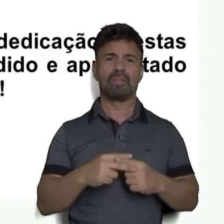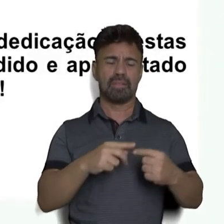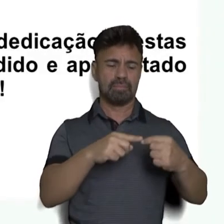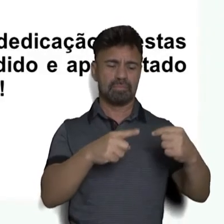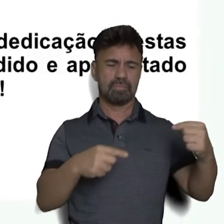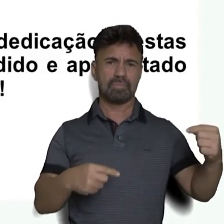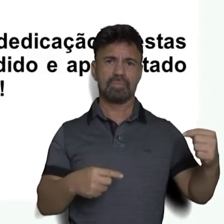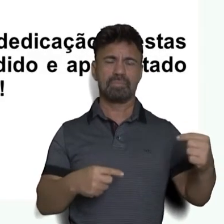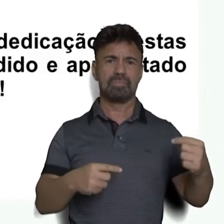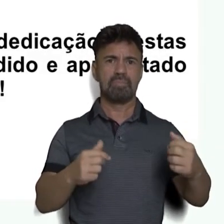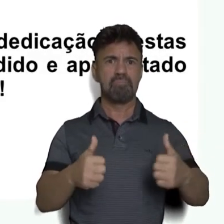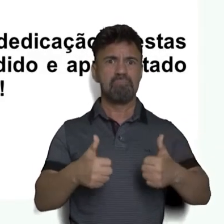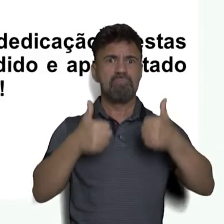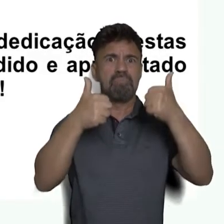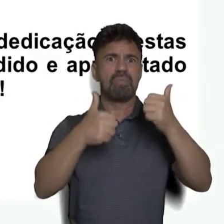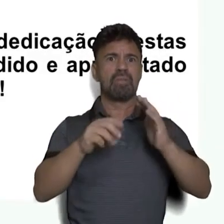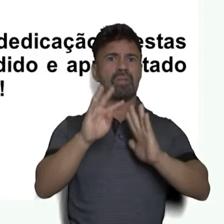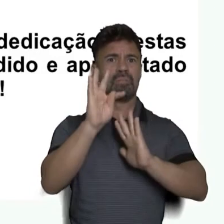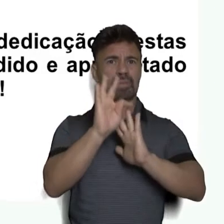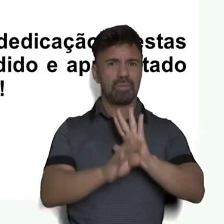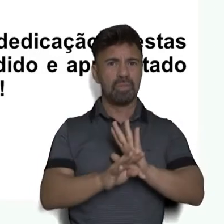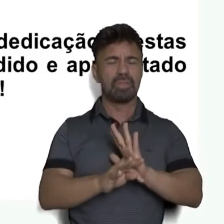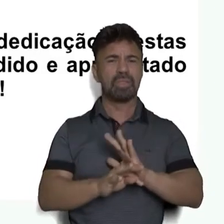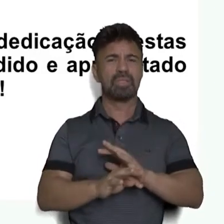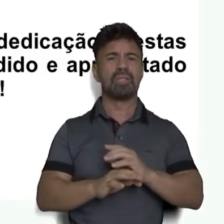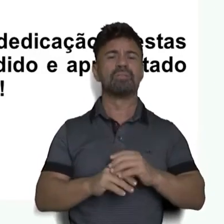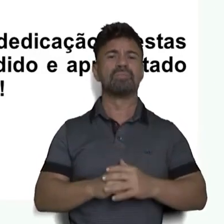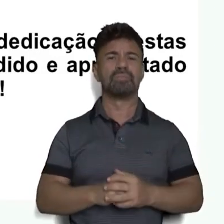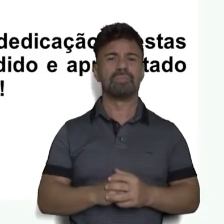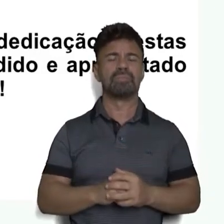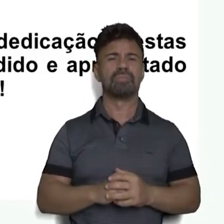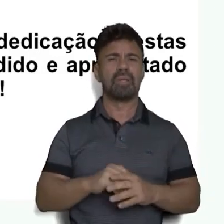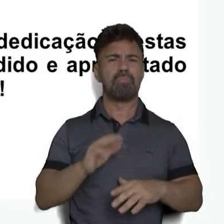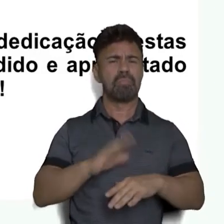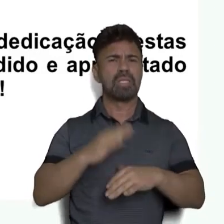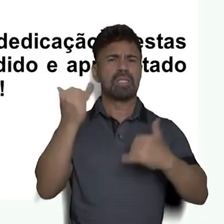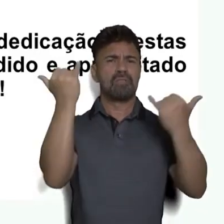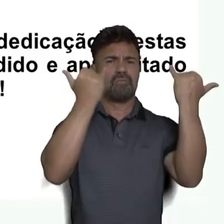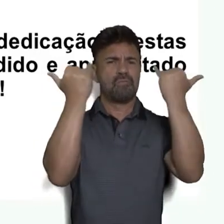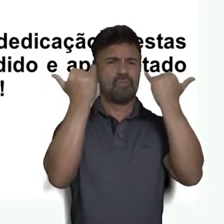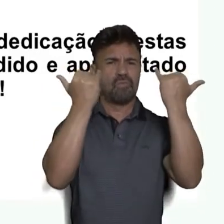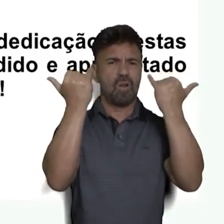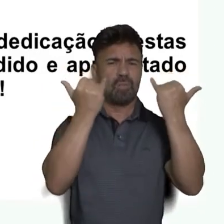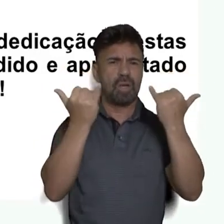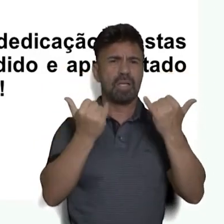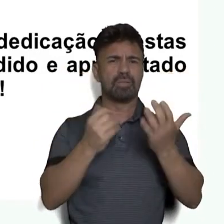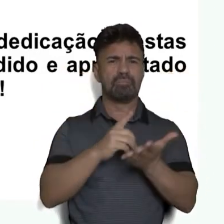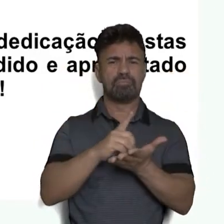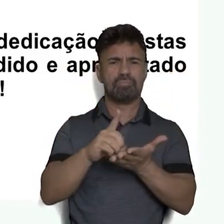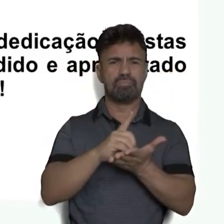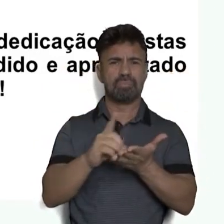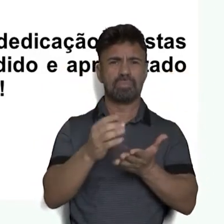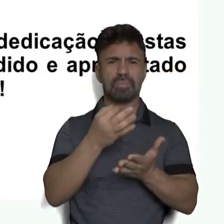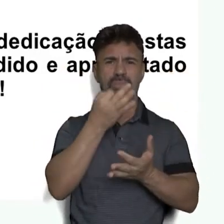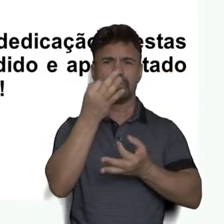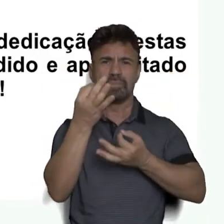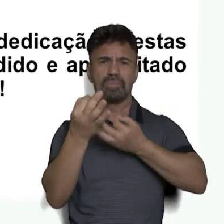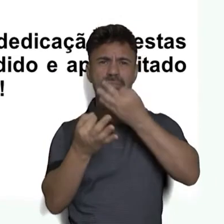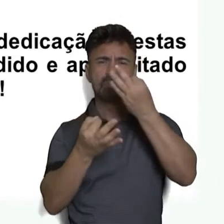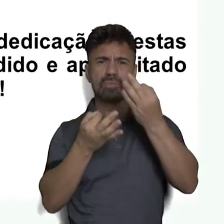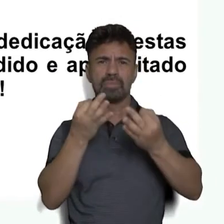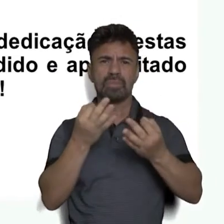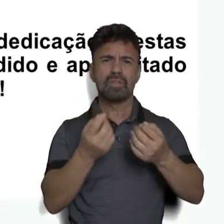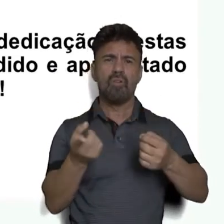seção Aprimorando a Produção, depois de adquirir mais informações sobre o gênero dissertativo argumentativo, volte ao seu